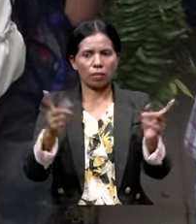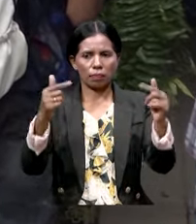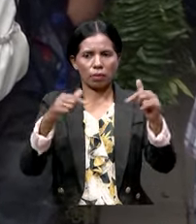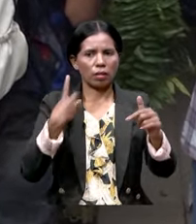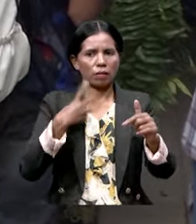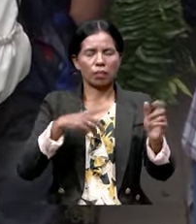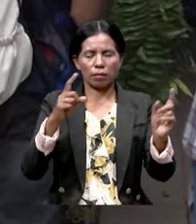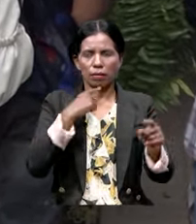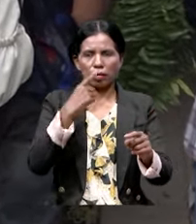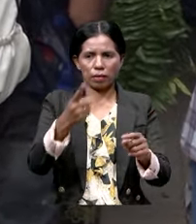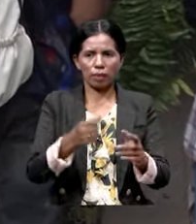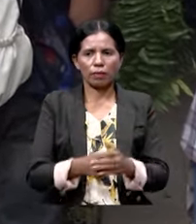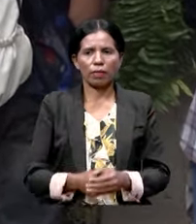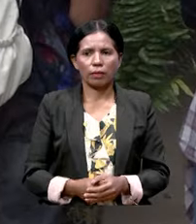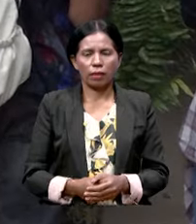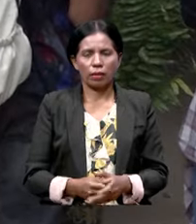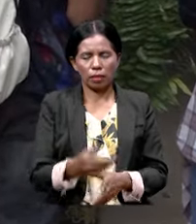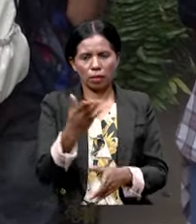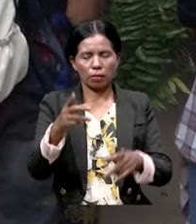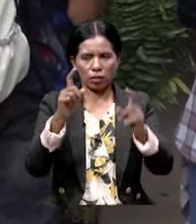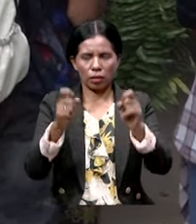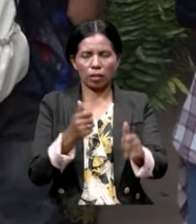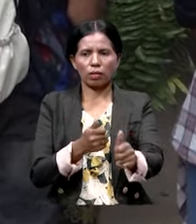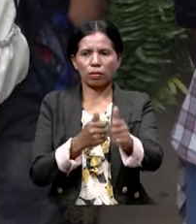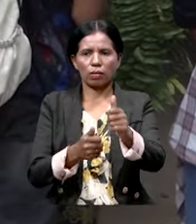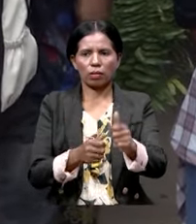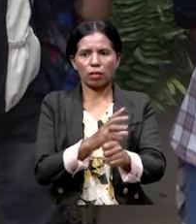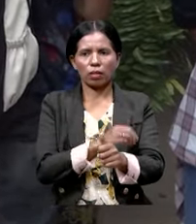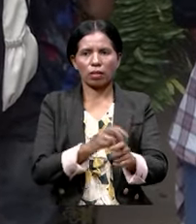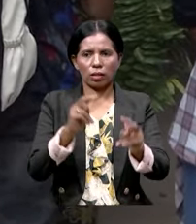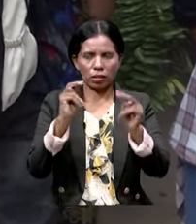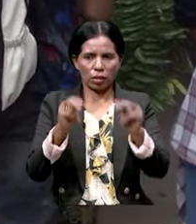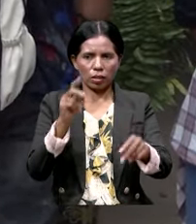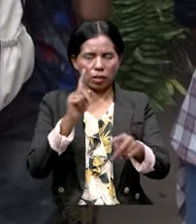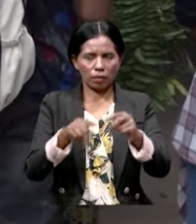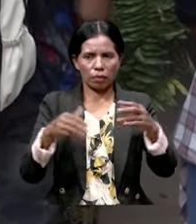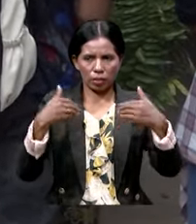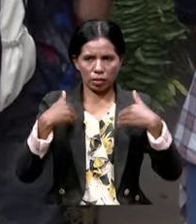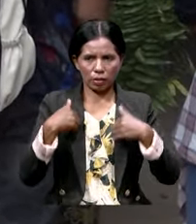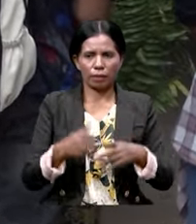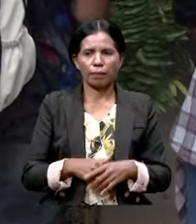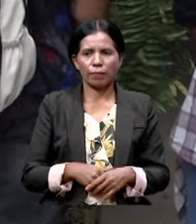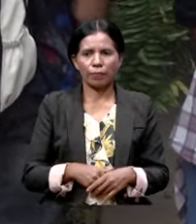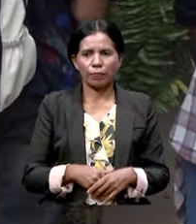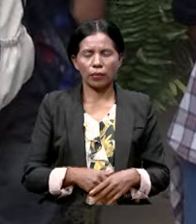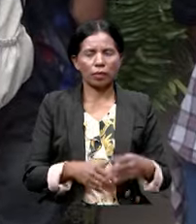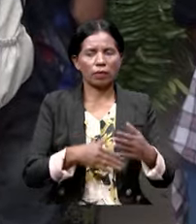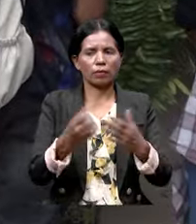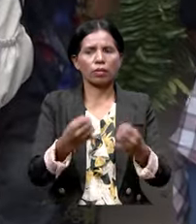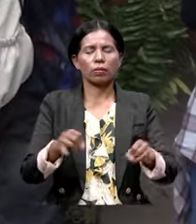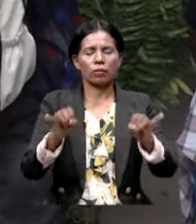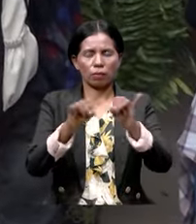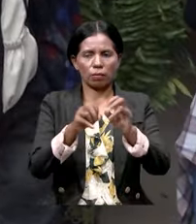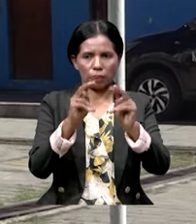minha bela briga, claro. Ai, eu me tenho que tuir, nem a bela, eu tenho que labelia, né? Então, depende bem da instituição que